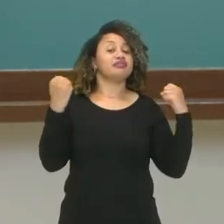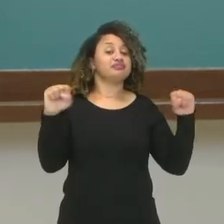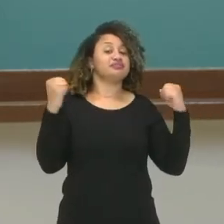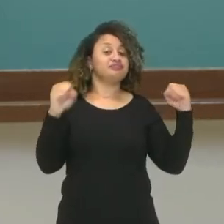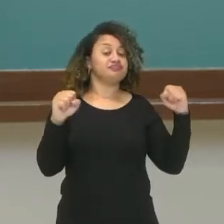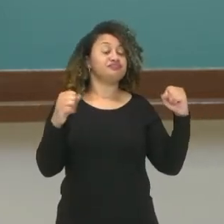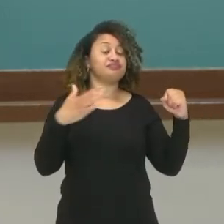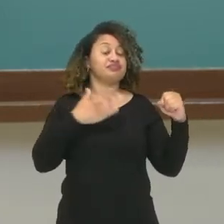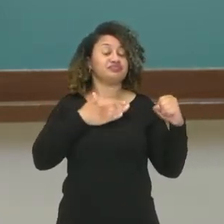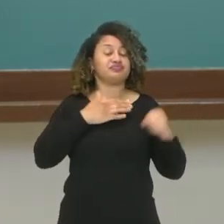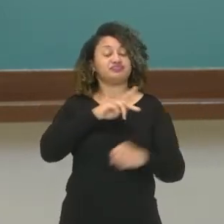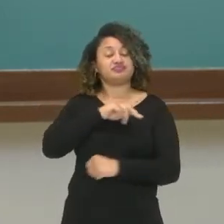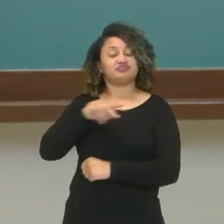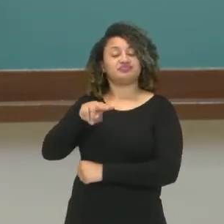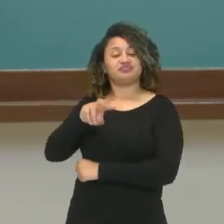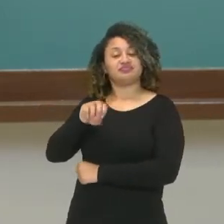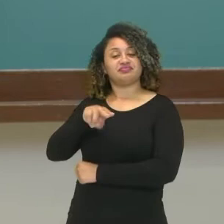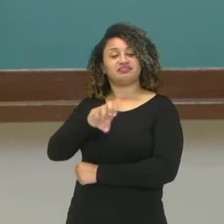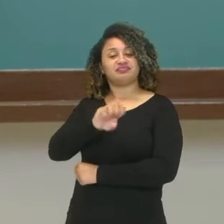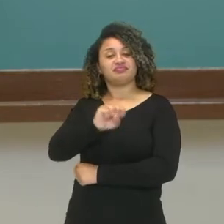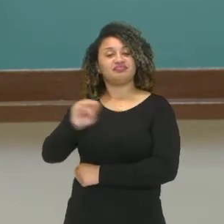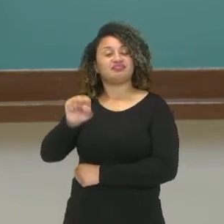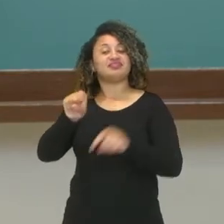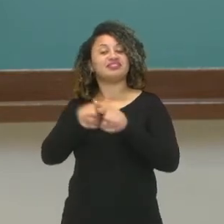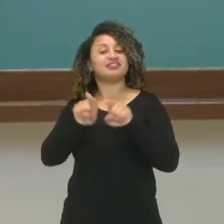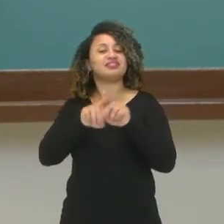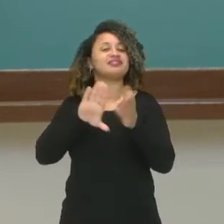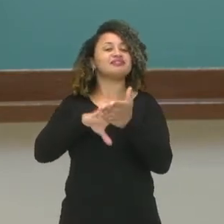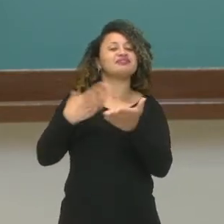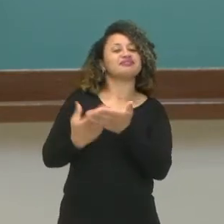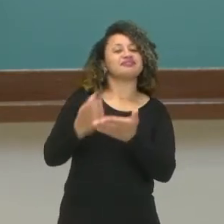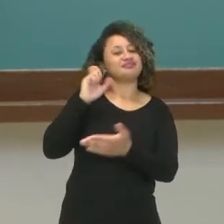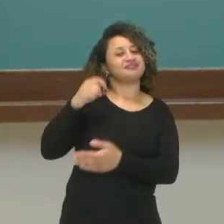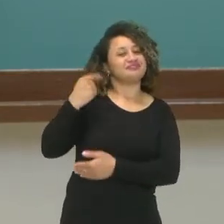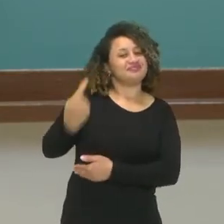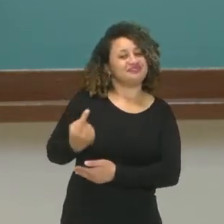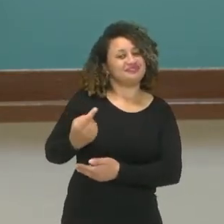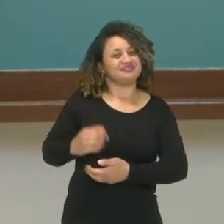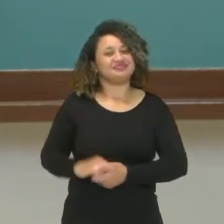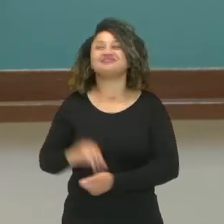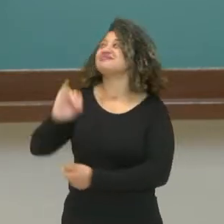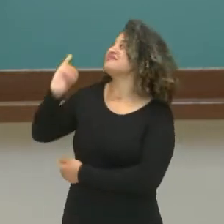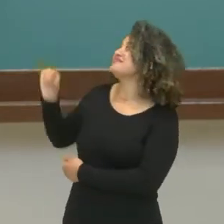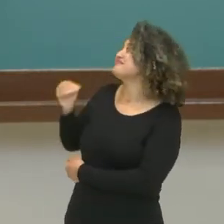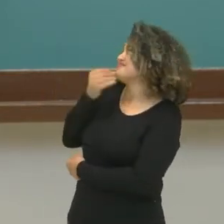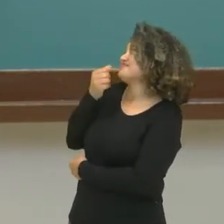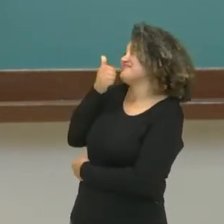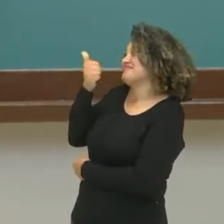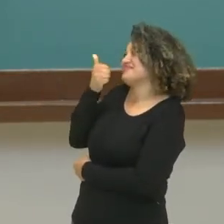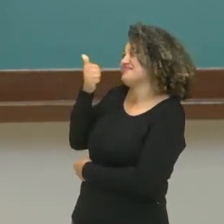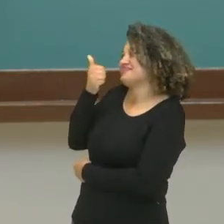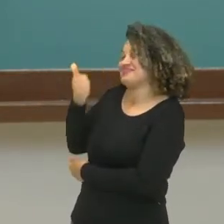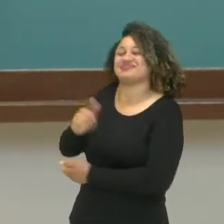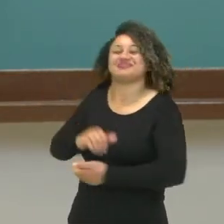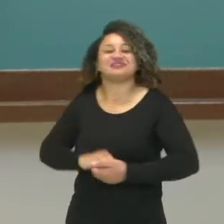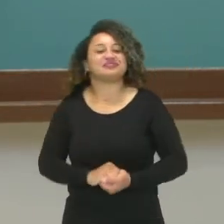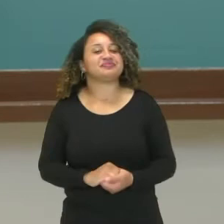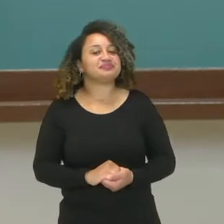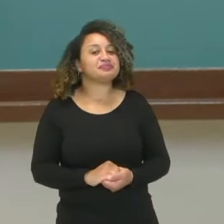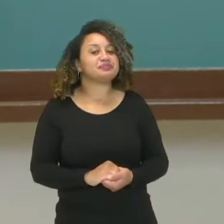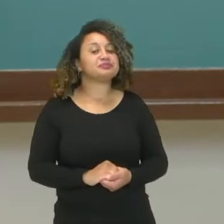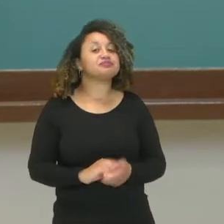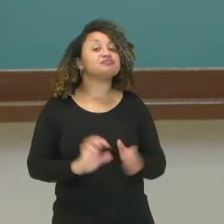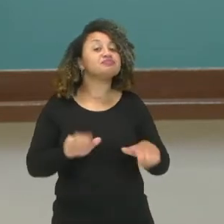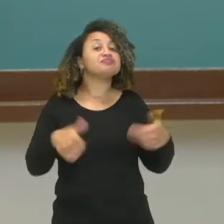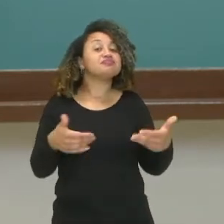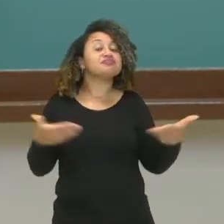física comigo, professora Vanessa, e também com a nossa intérprete Jéssica. Olá, Jéssica, tudo bem contigo?